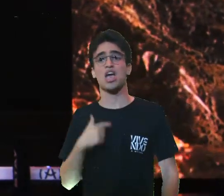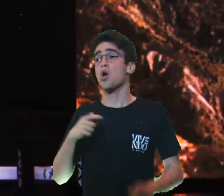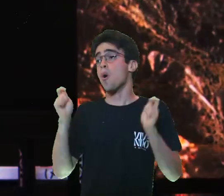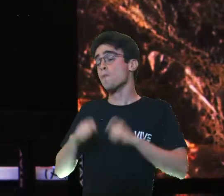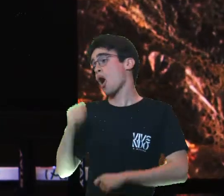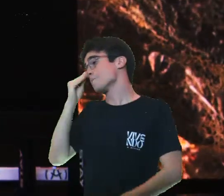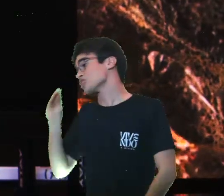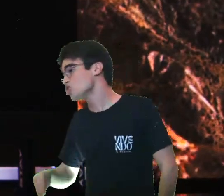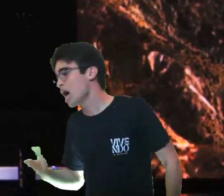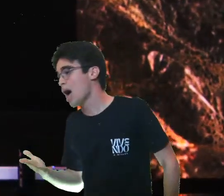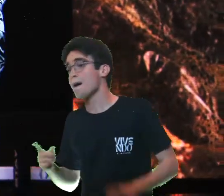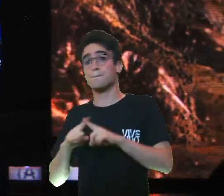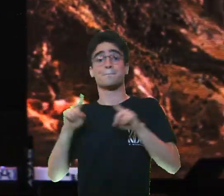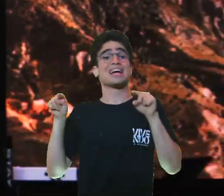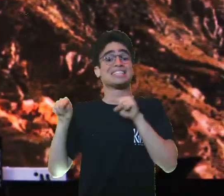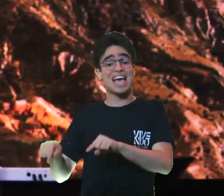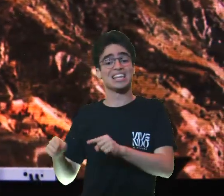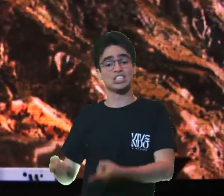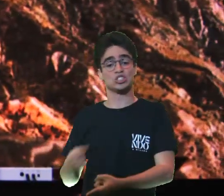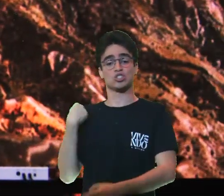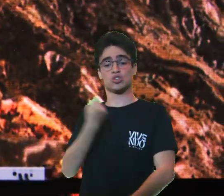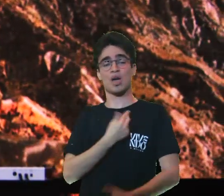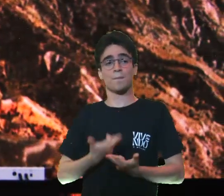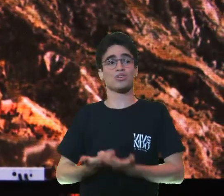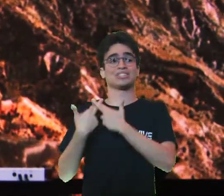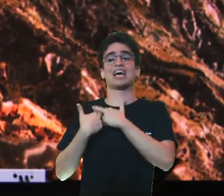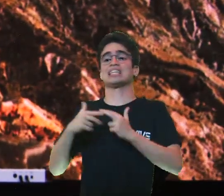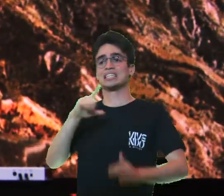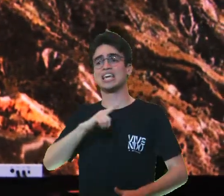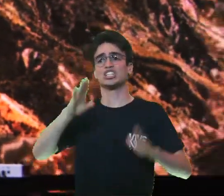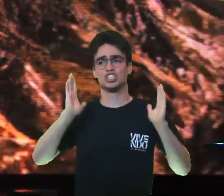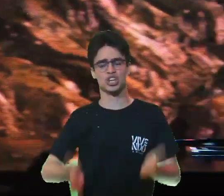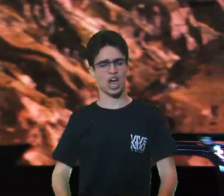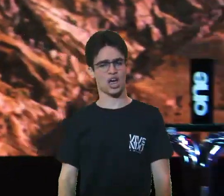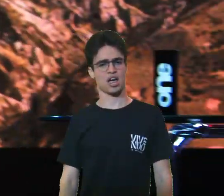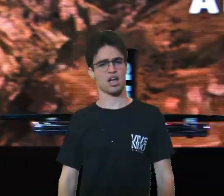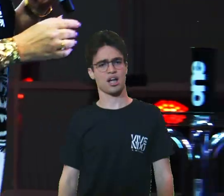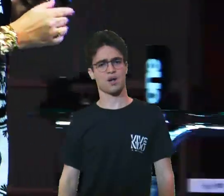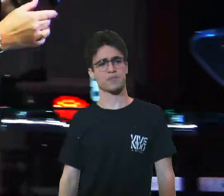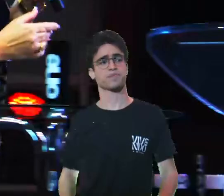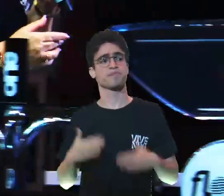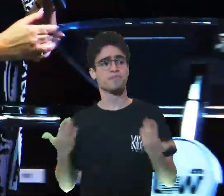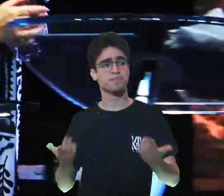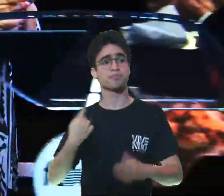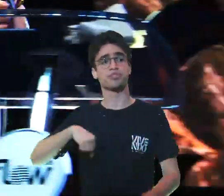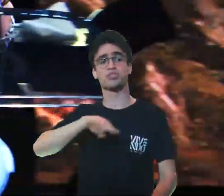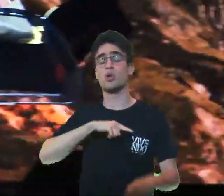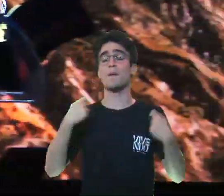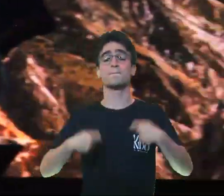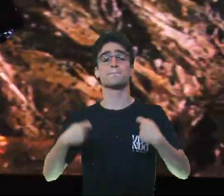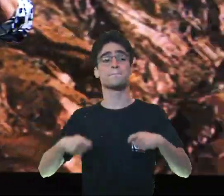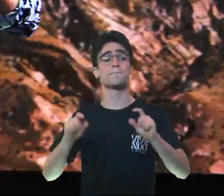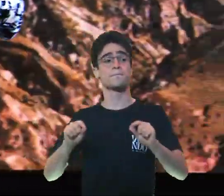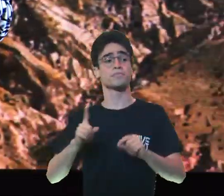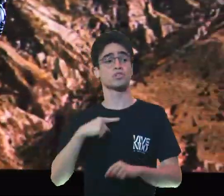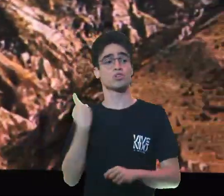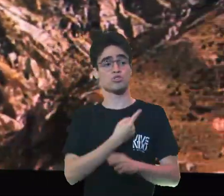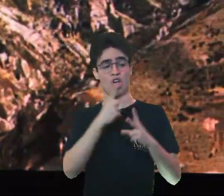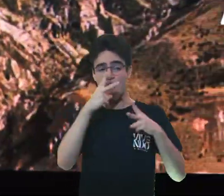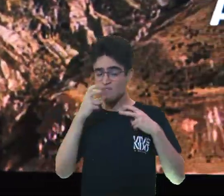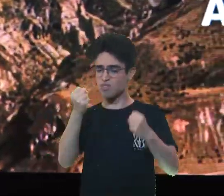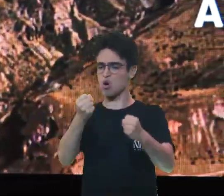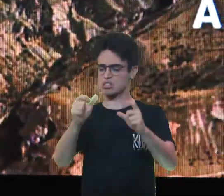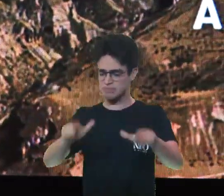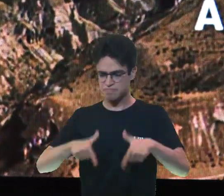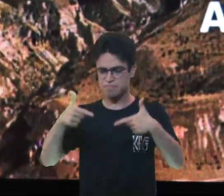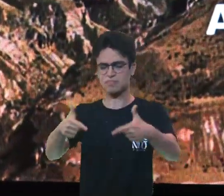dela, mas ela já repousa sobre nós. É preciso usar a força que temos em nós,